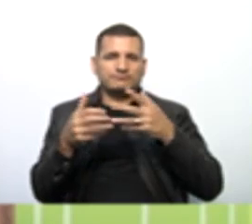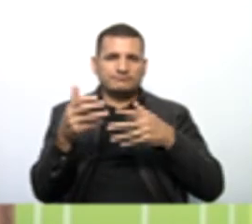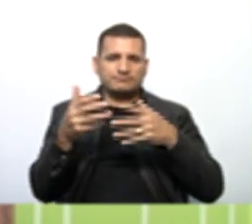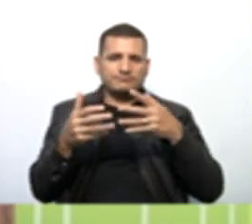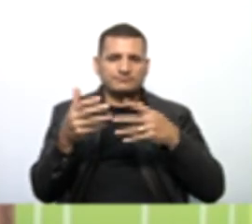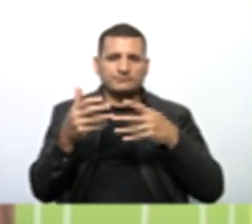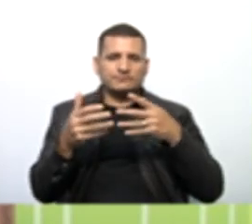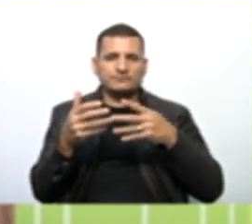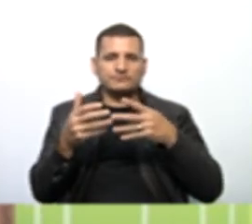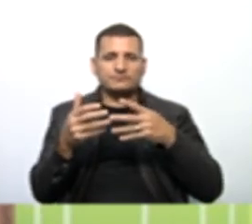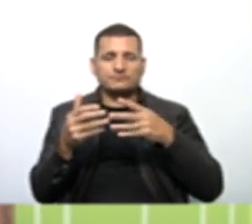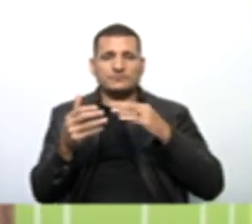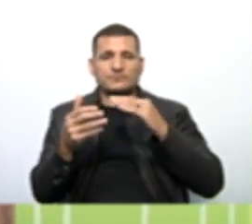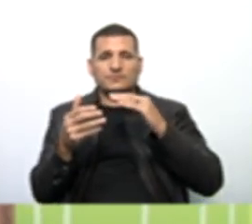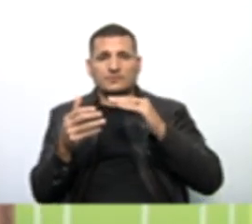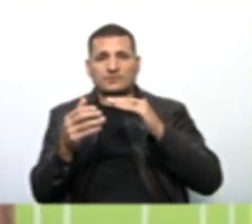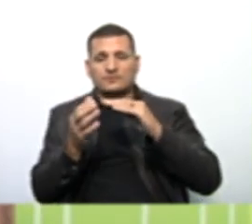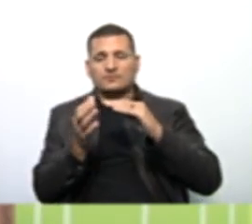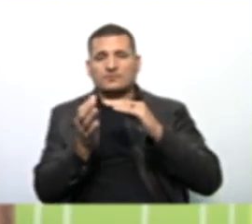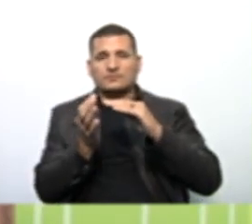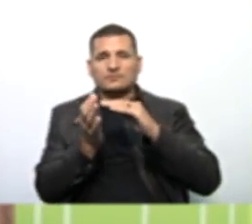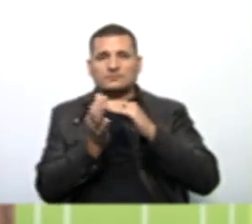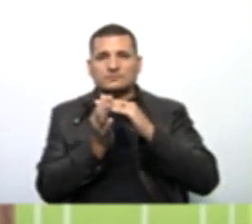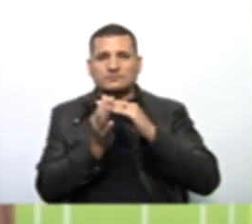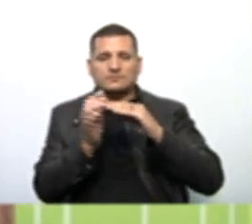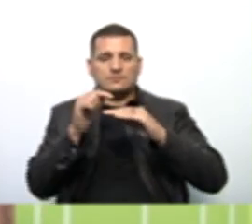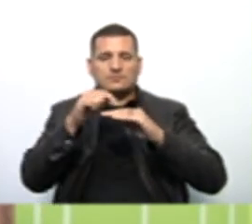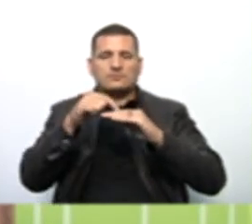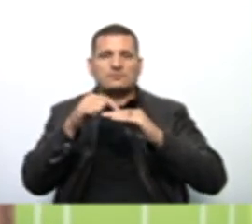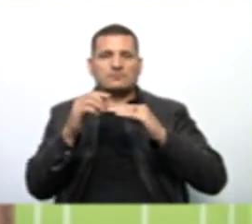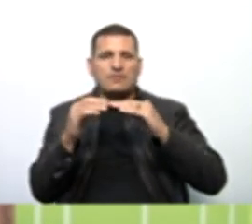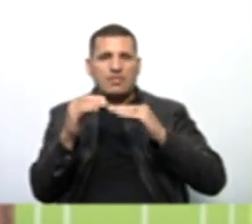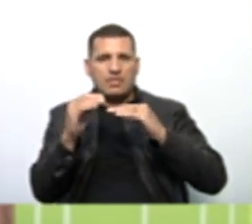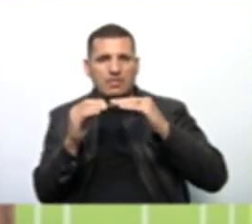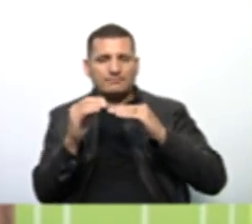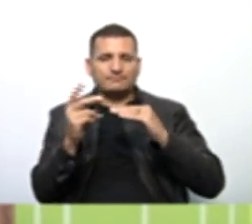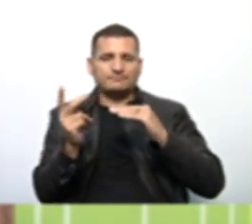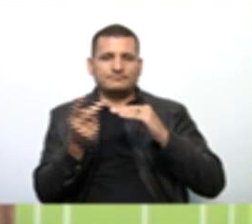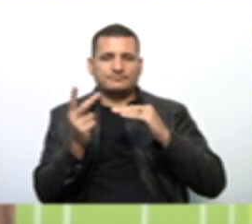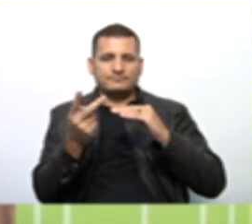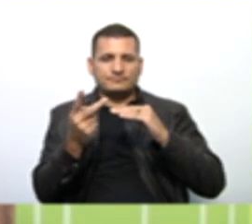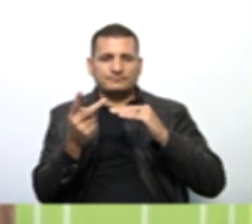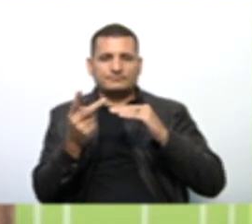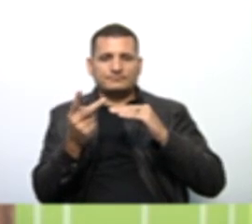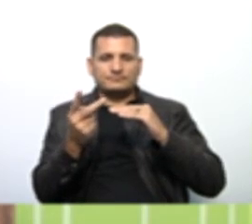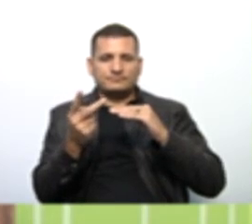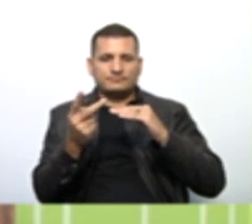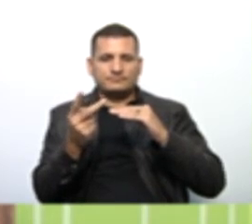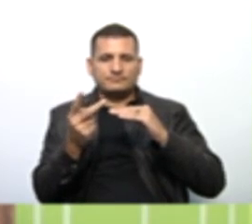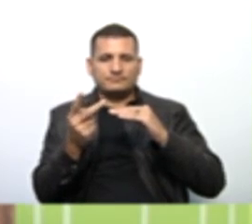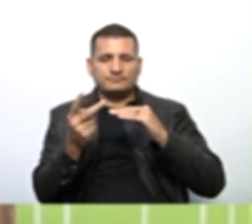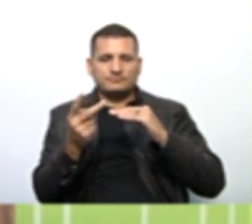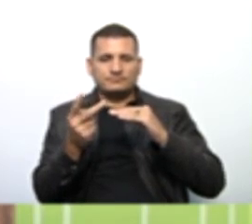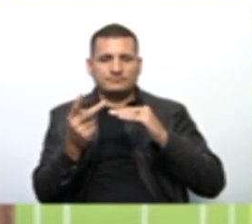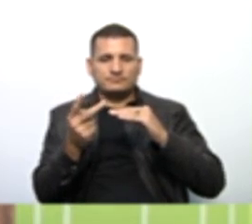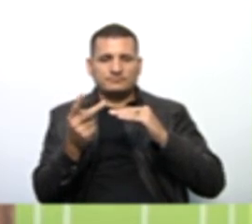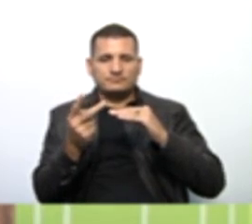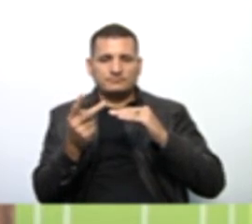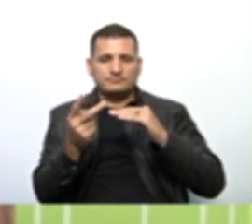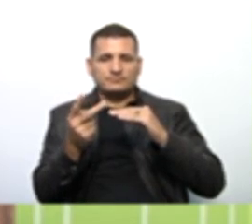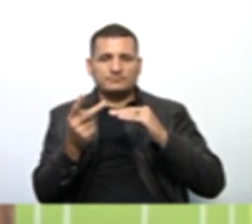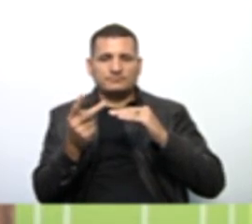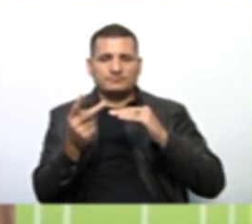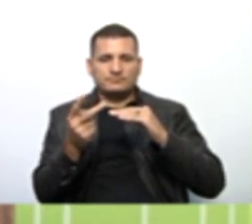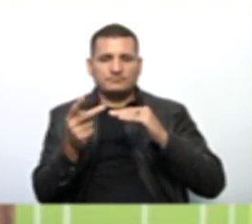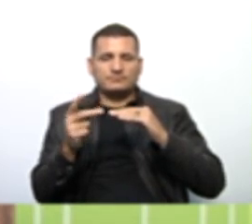cabo desse jeito o pessoal está errado pra eu poder clean pa eu coloco e se conectou coloco no